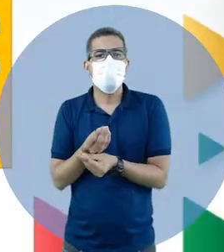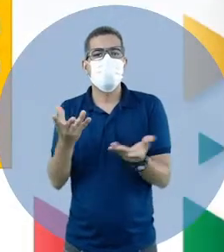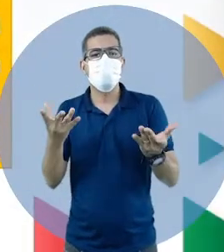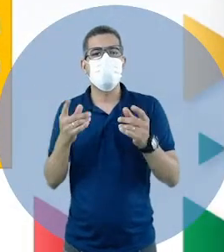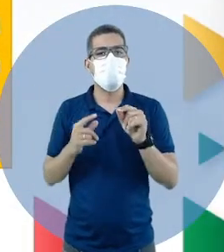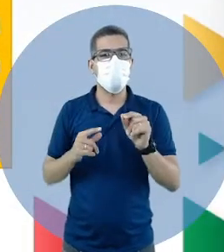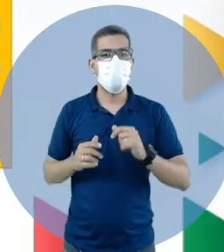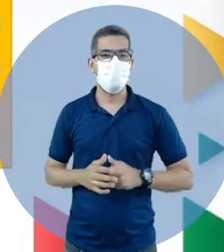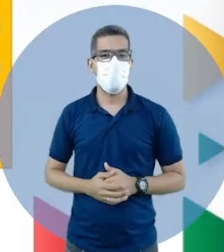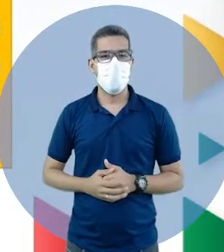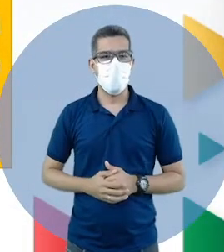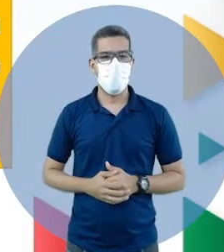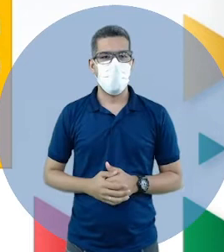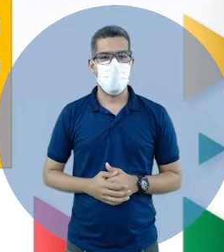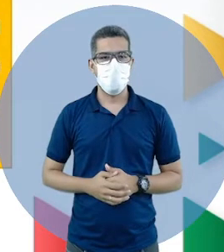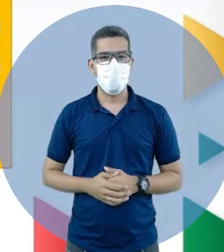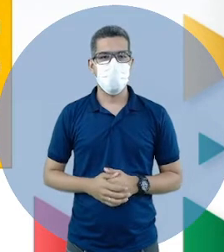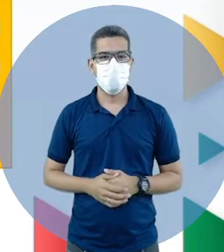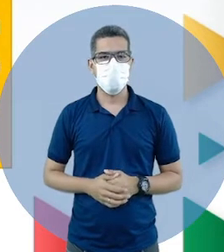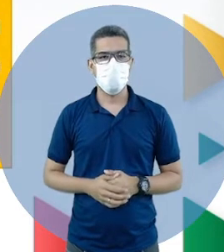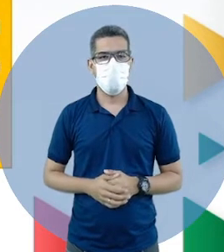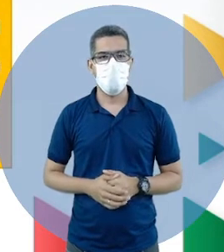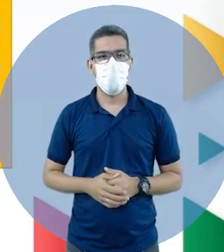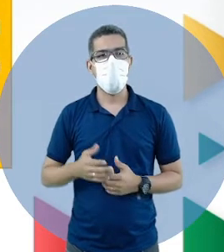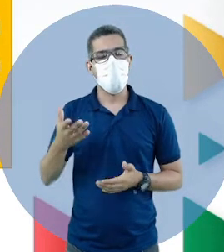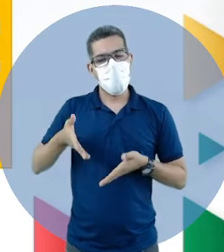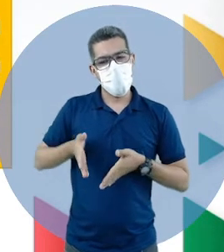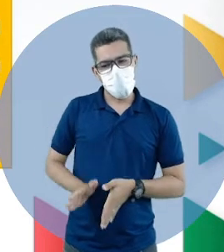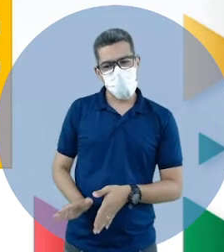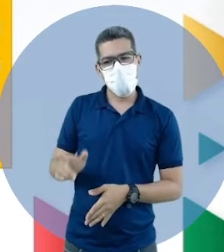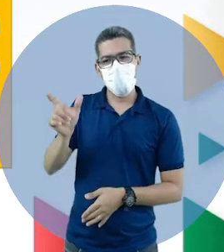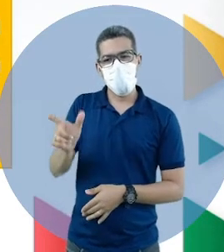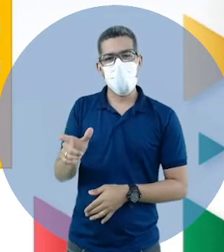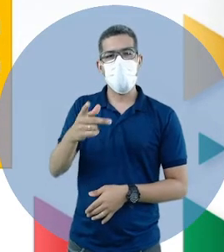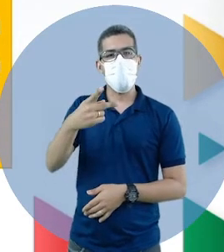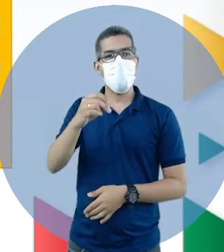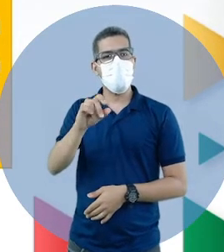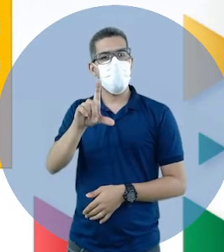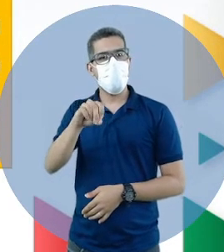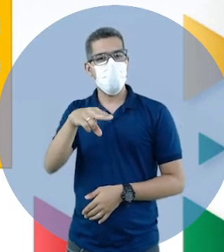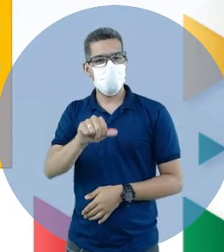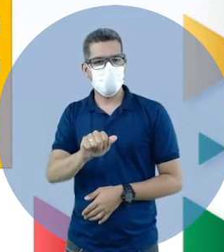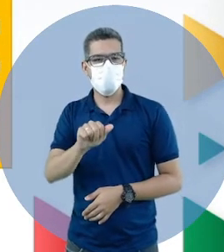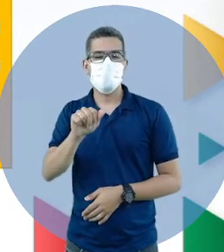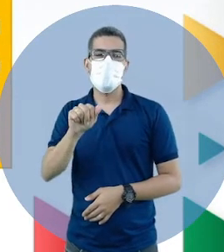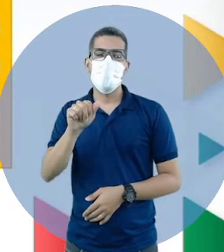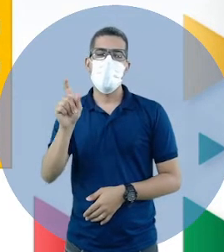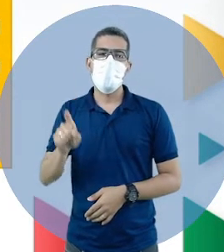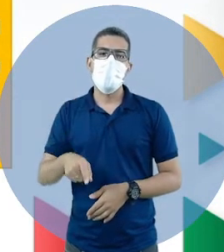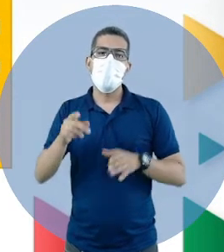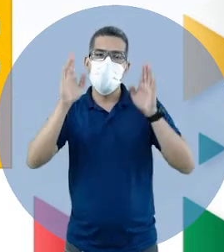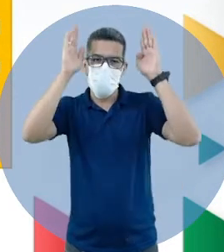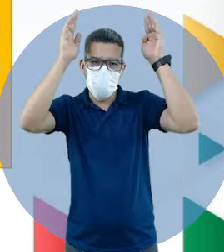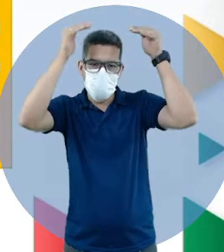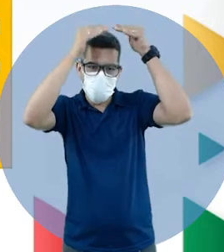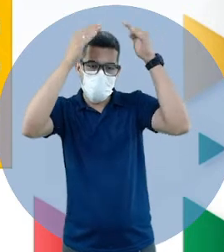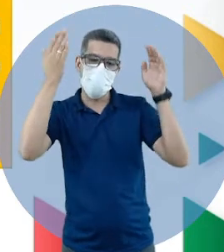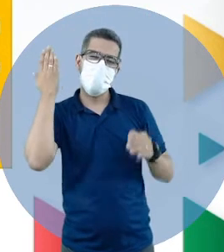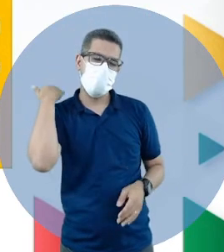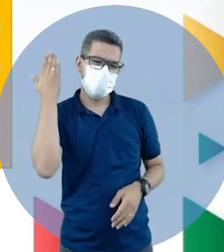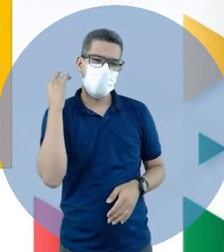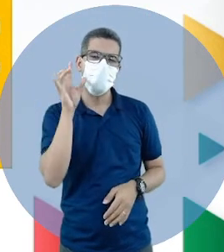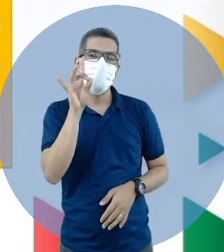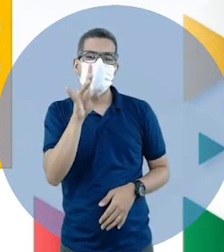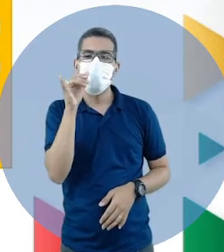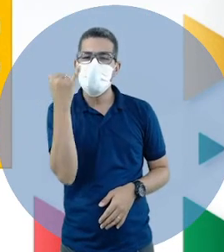Acompanhem comigo. Vamos lá. De origem polonesa, foi até então o único papa não italiano, na época dele.